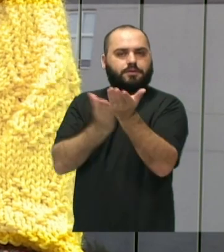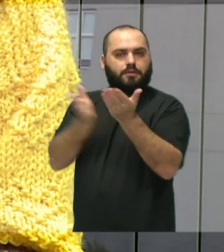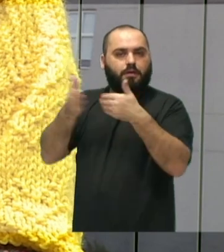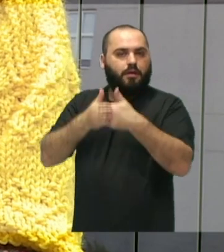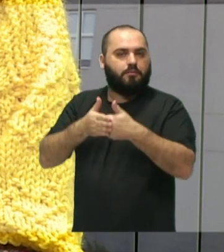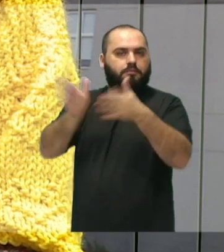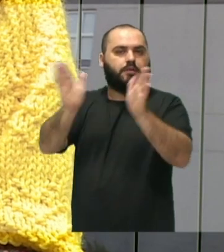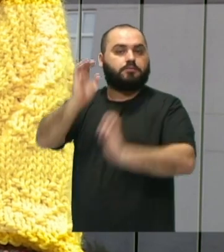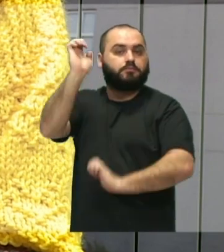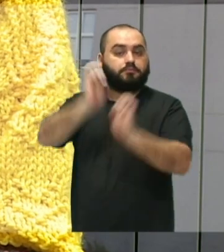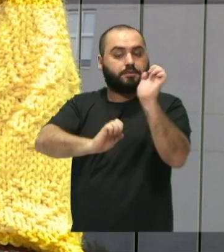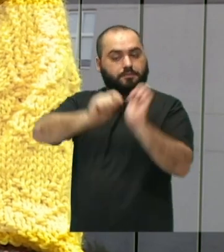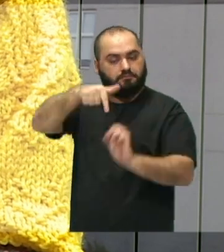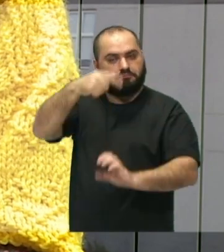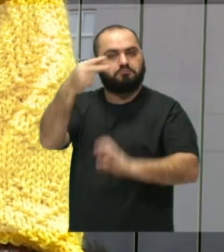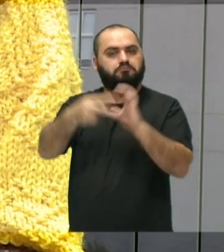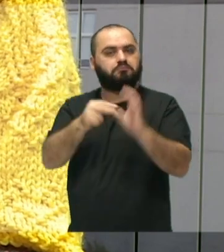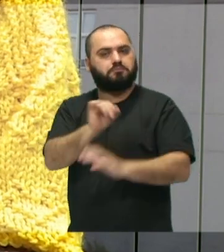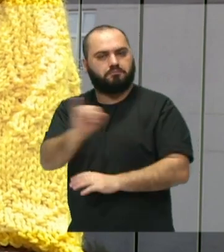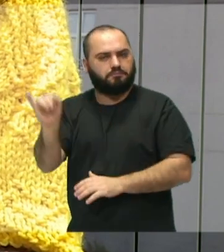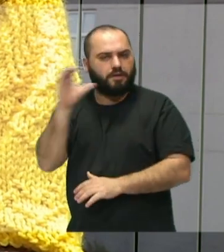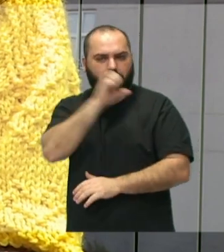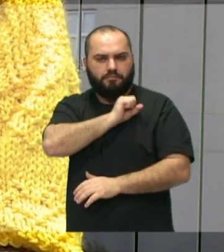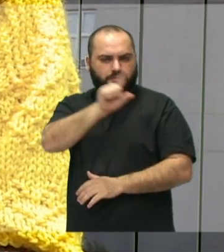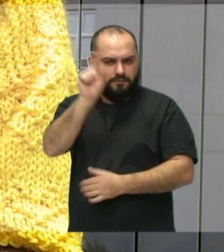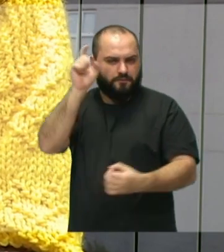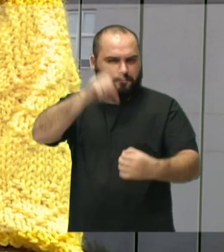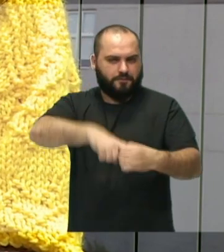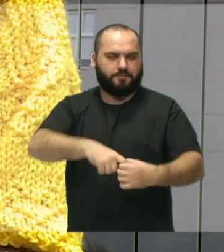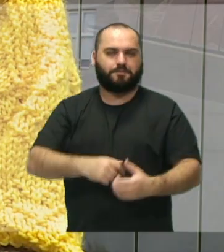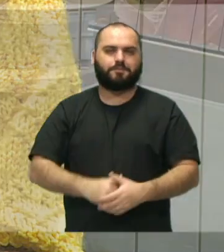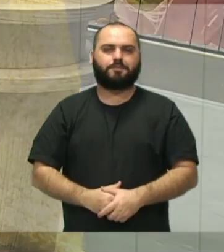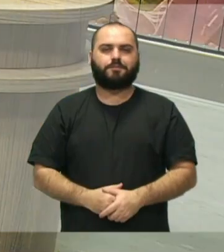todas as empresas aqui na Câmara de Vereadores. É só um minuto, a gente já volta.